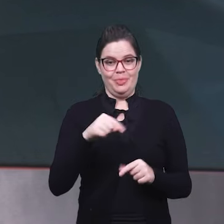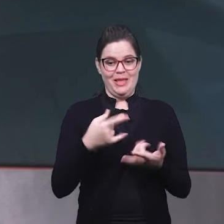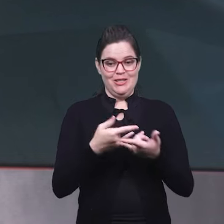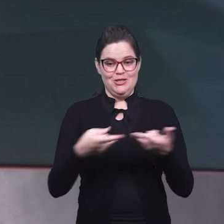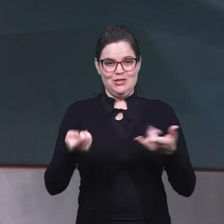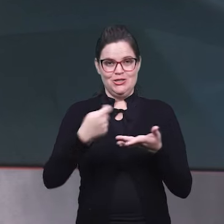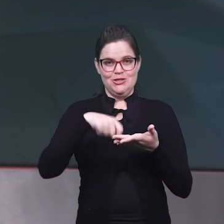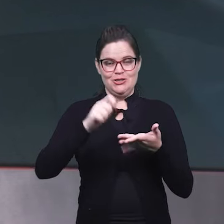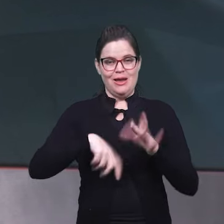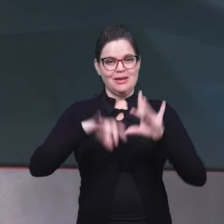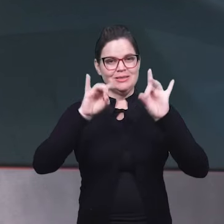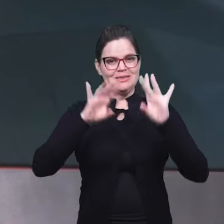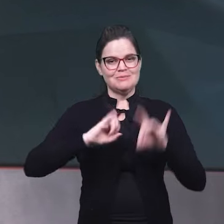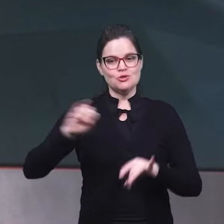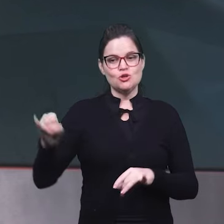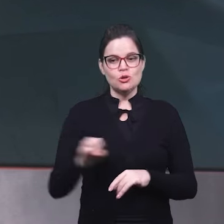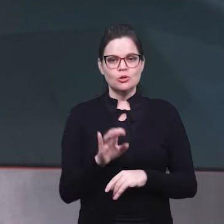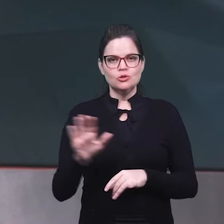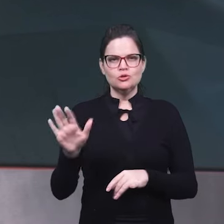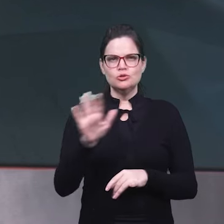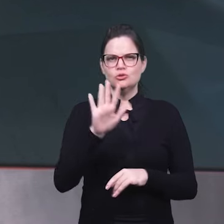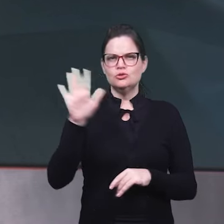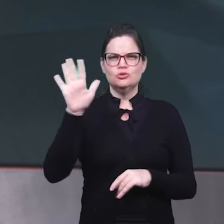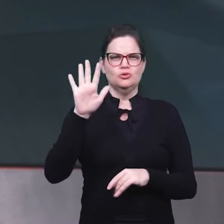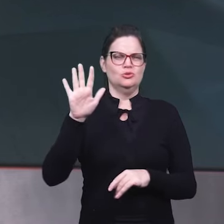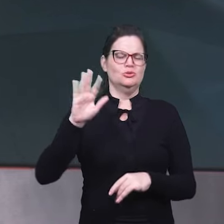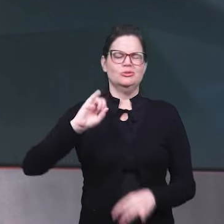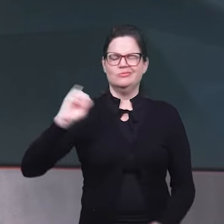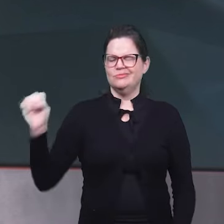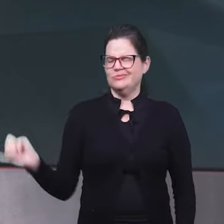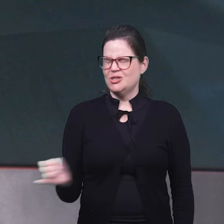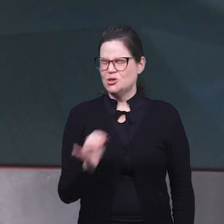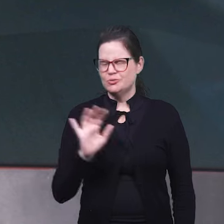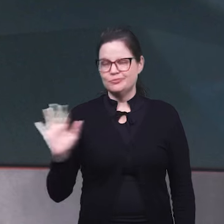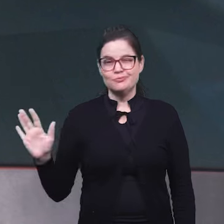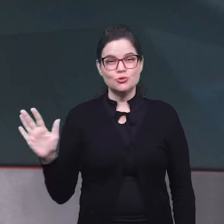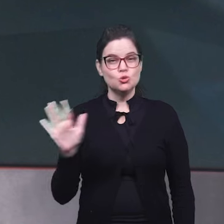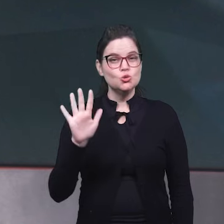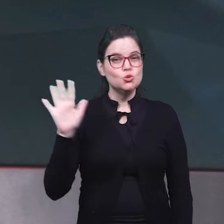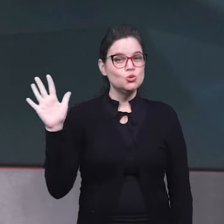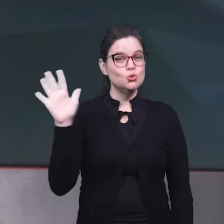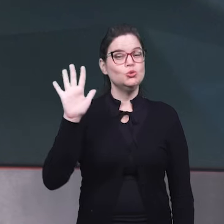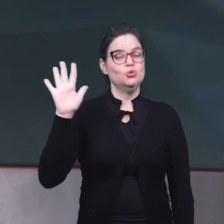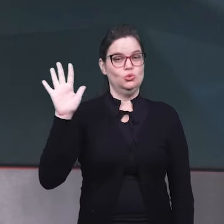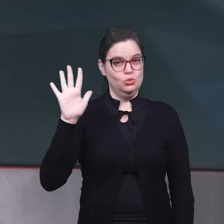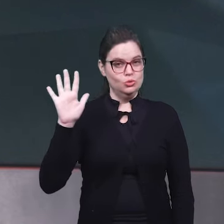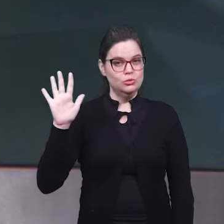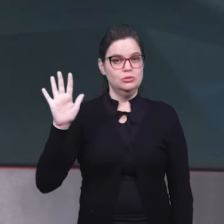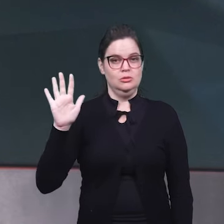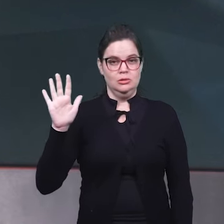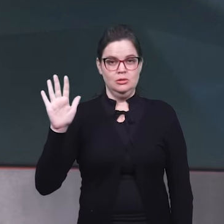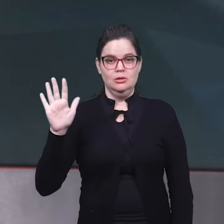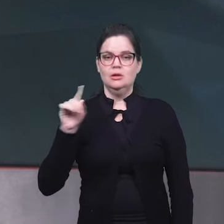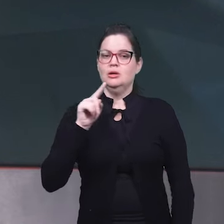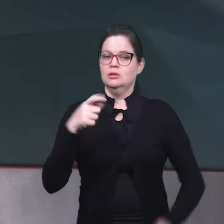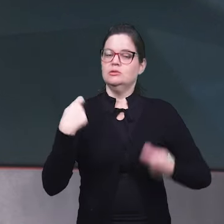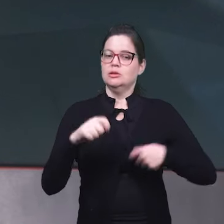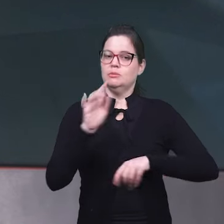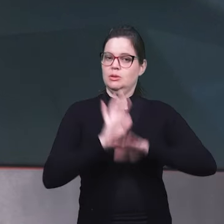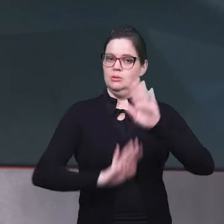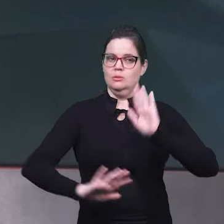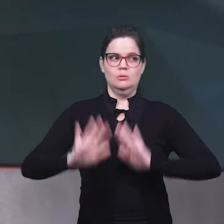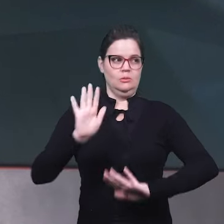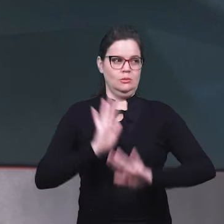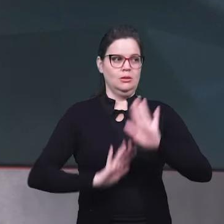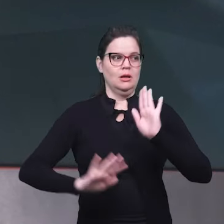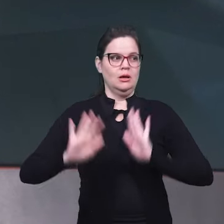de juro geralmente é elevada, ela é alta. E aí você tem que ter muito